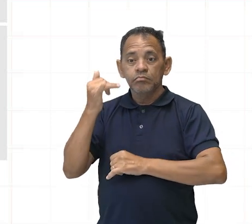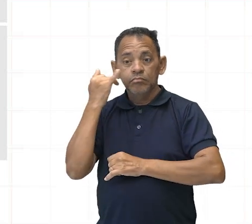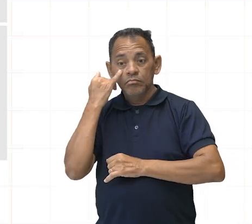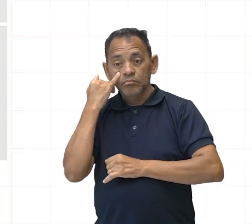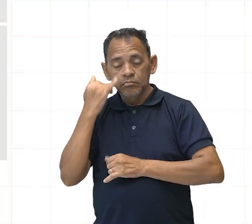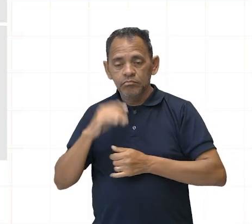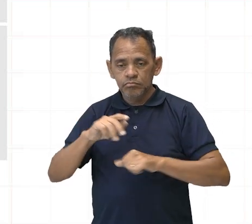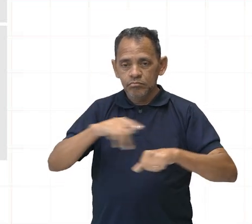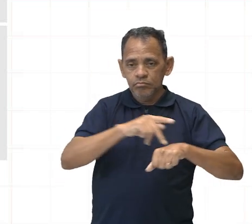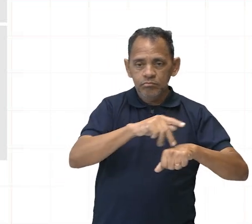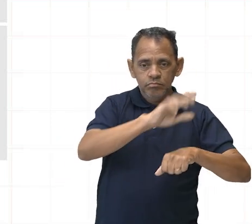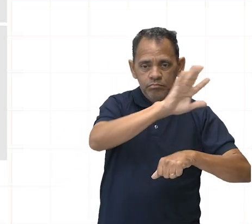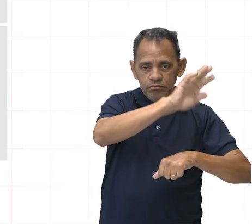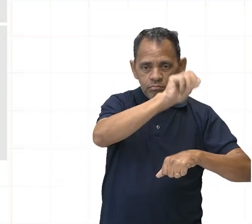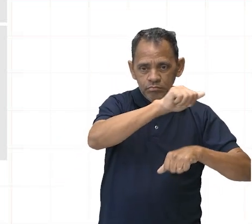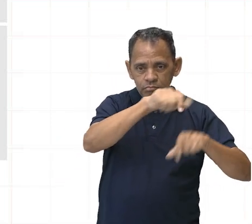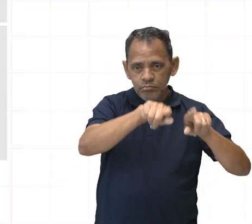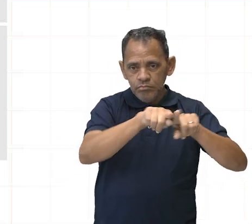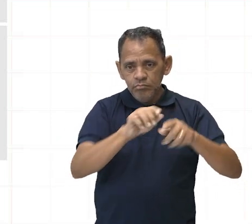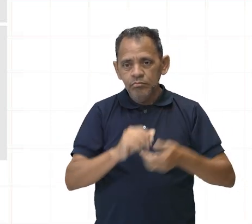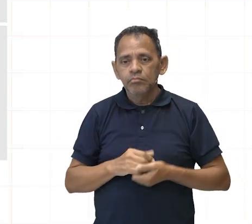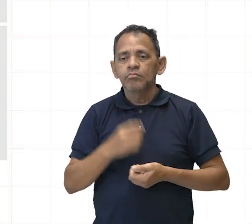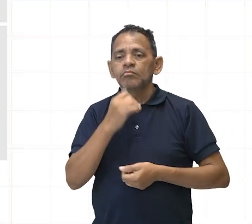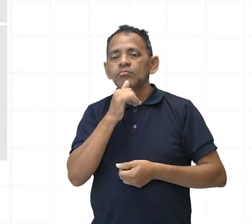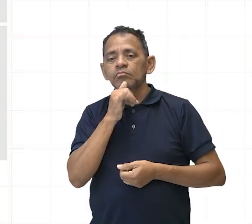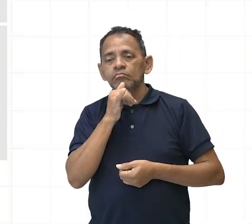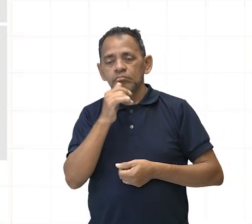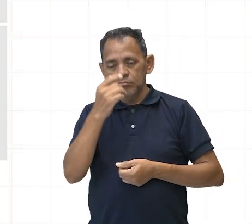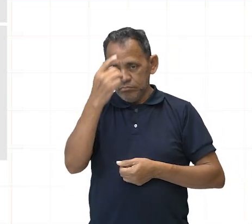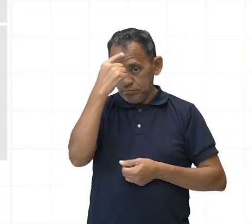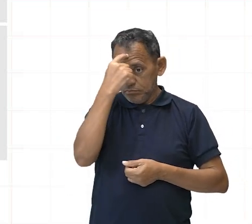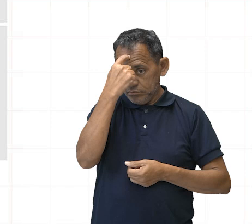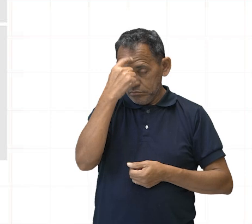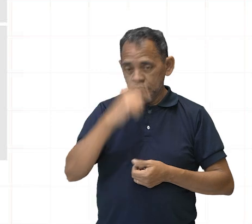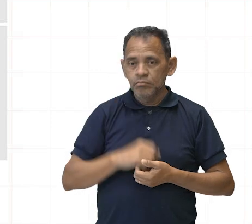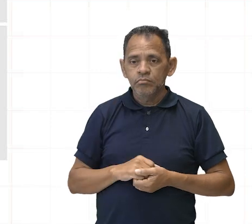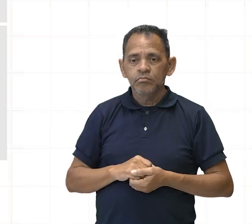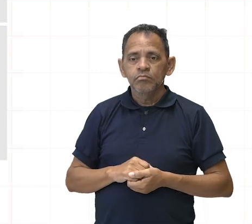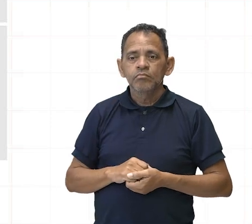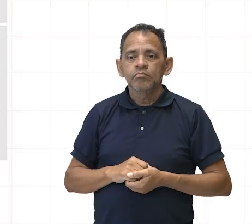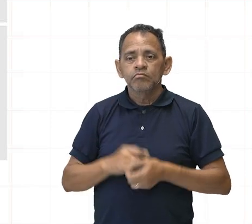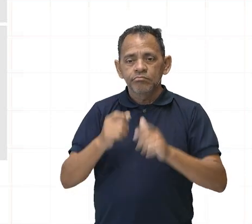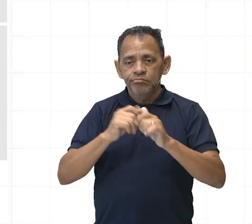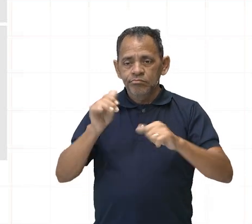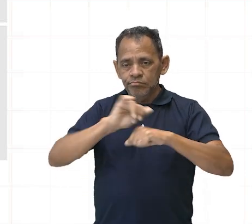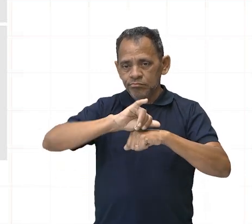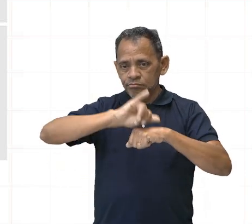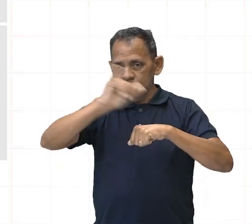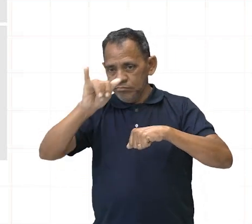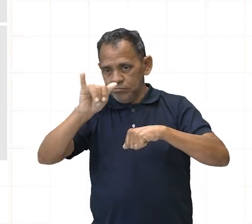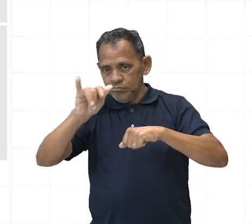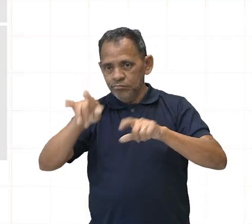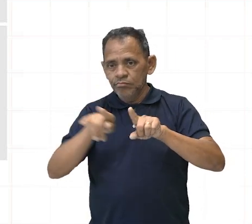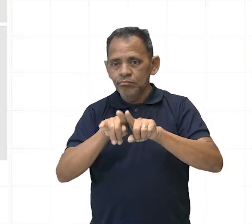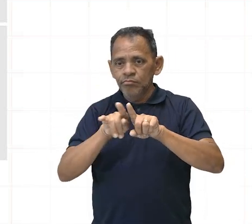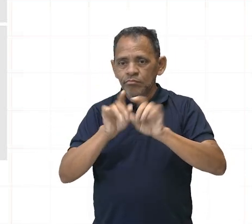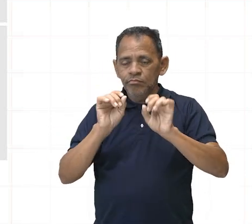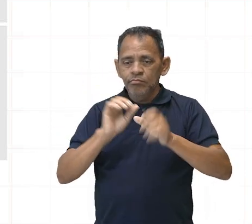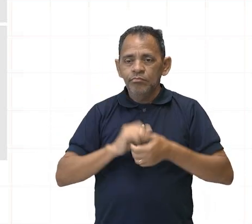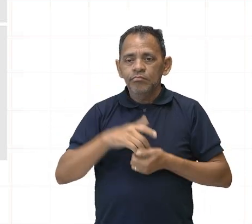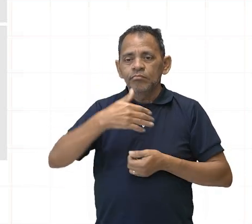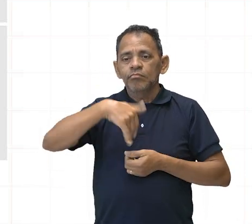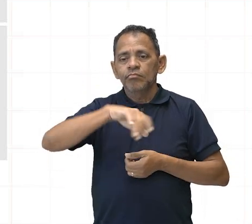países asiáticos, como a Índia, principalmente, são grandes exportadores aí, são áreas,